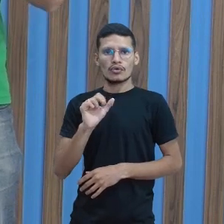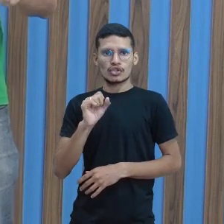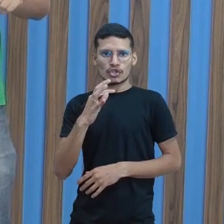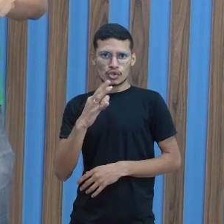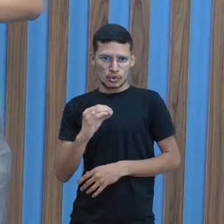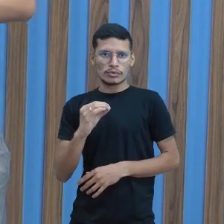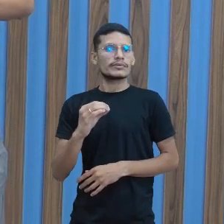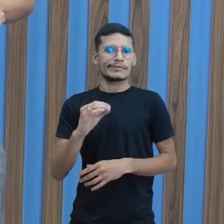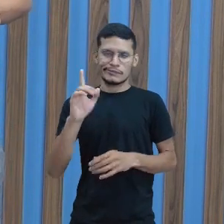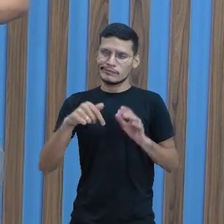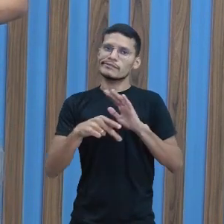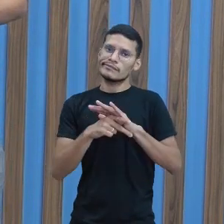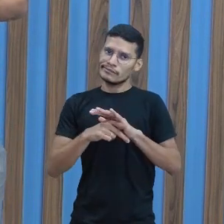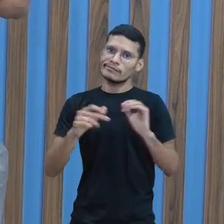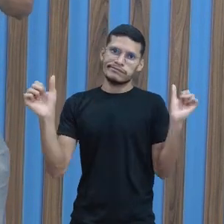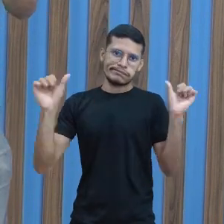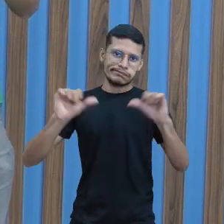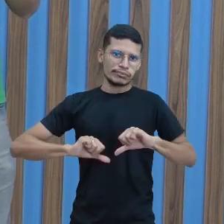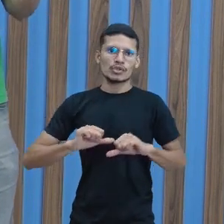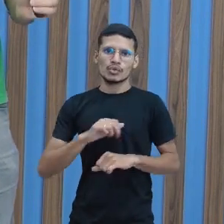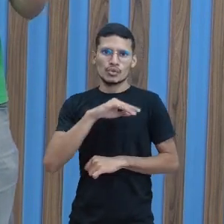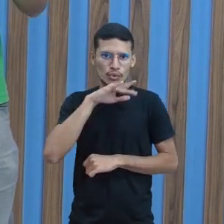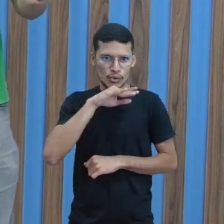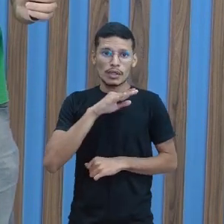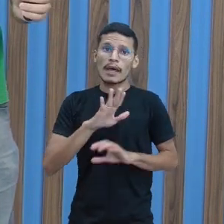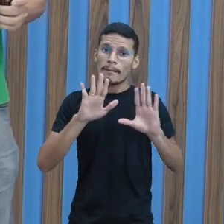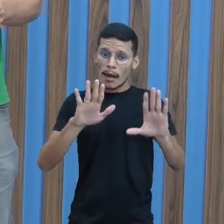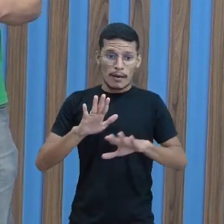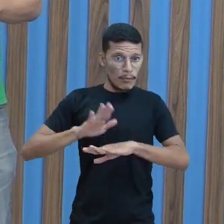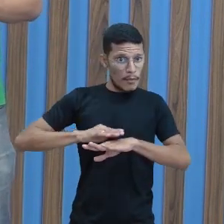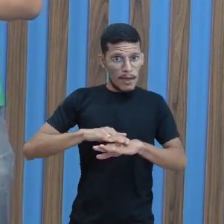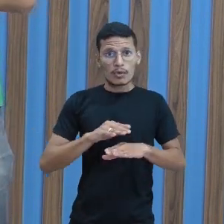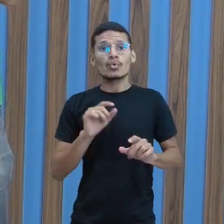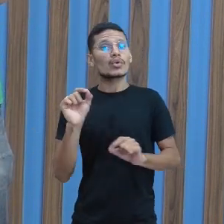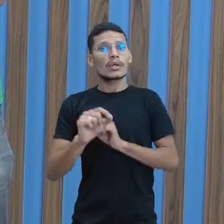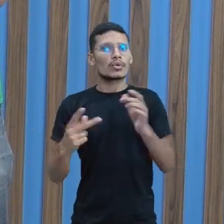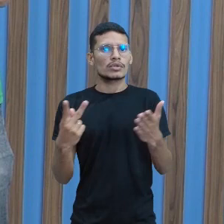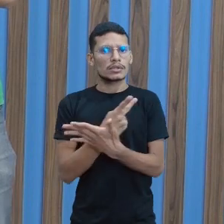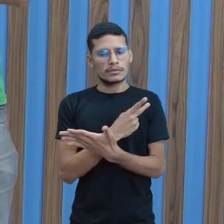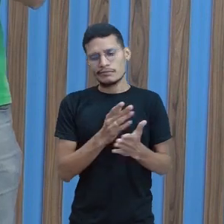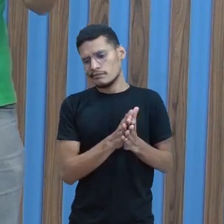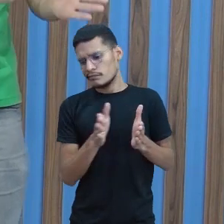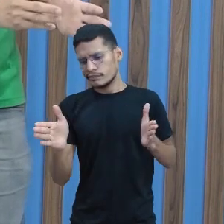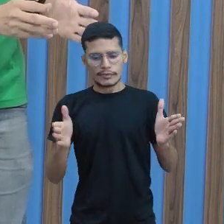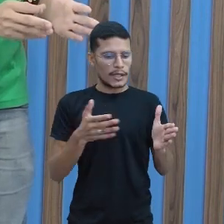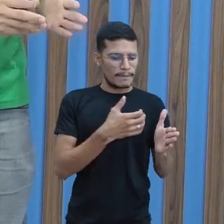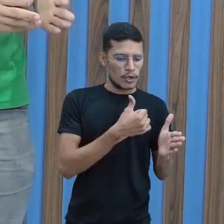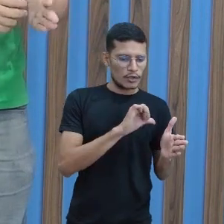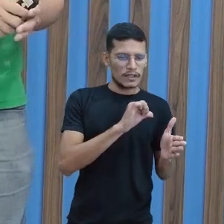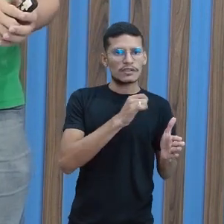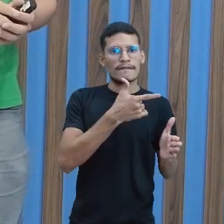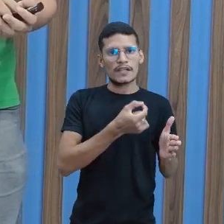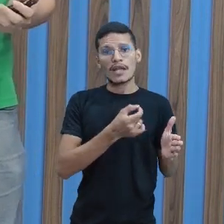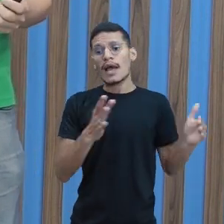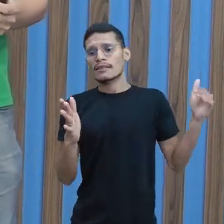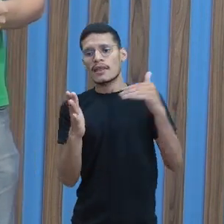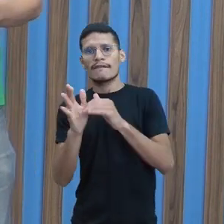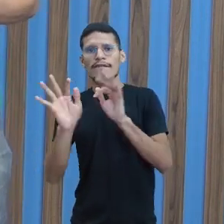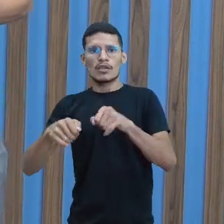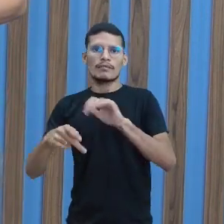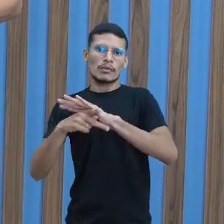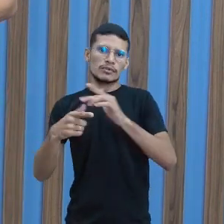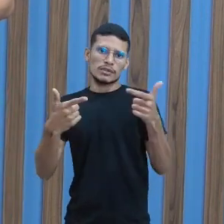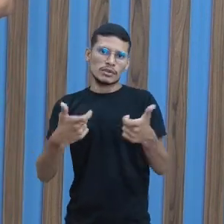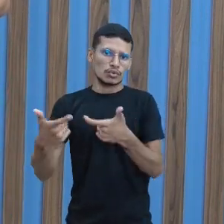já é uma coisa totalmente terrível. E nesse momento, então, entre 1920 até o final da Segunda Guerra Mundial, cerca